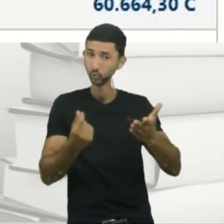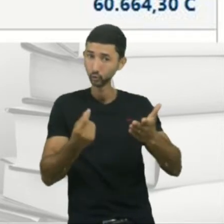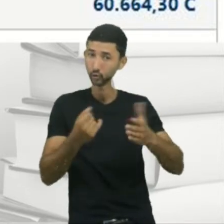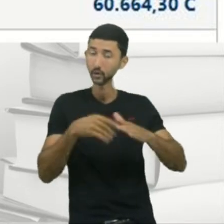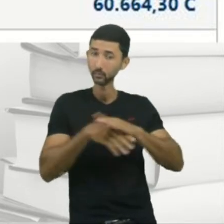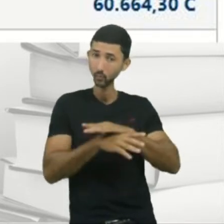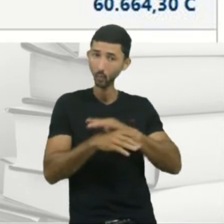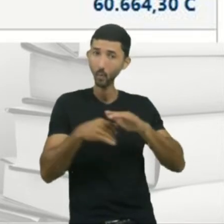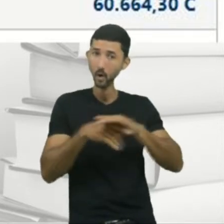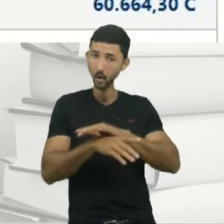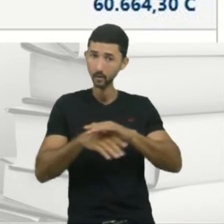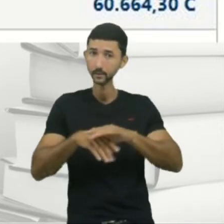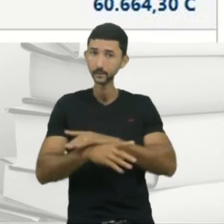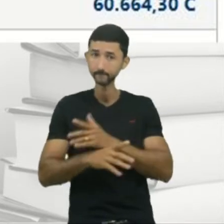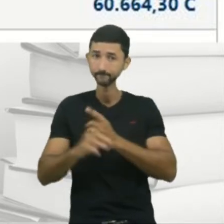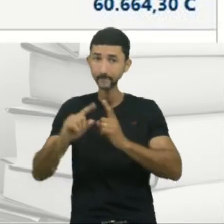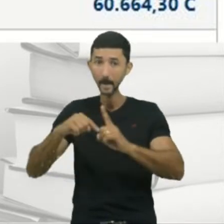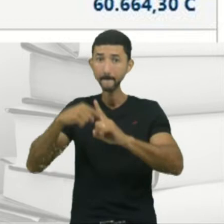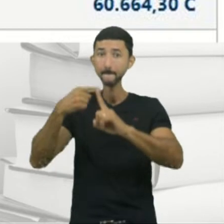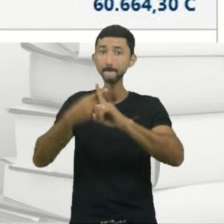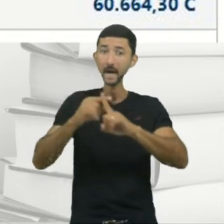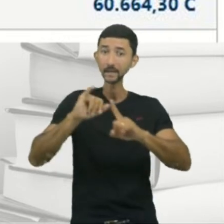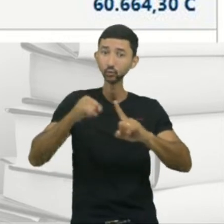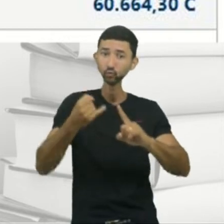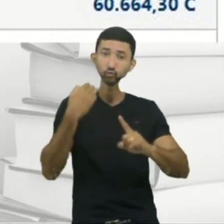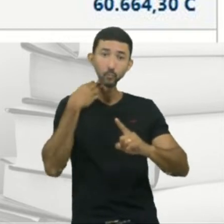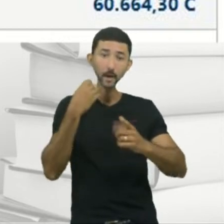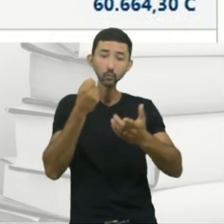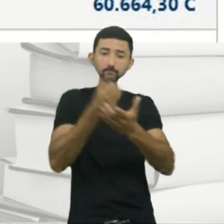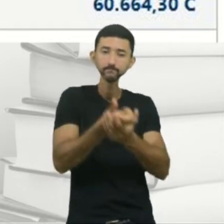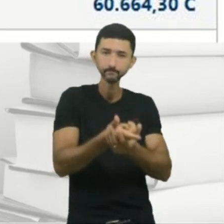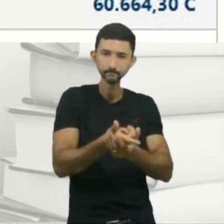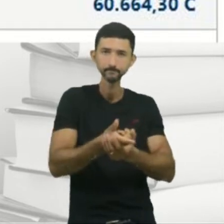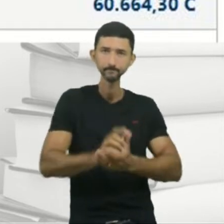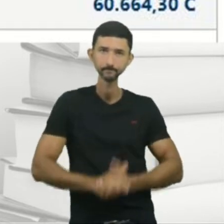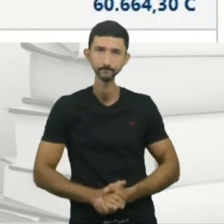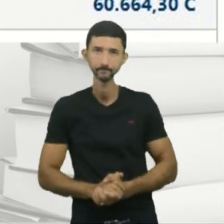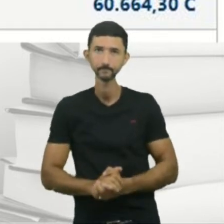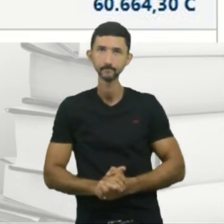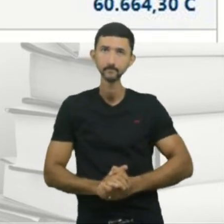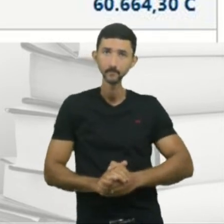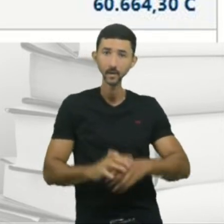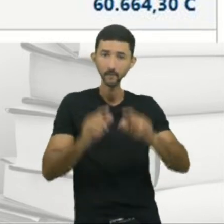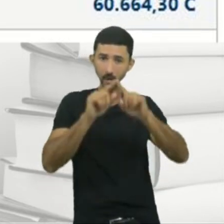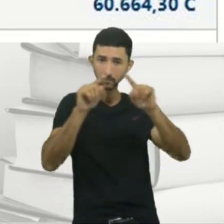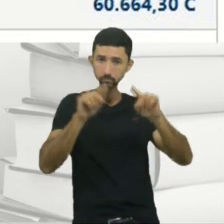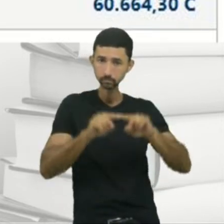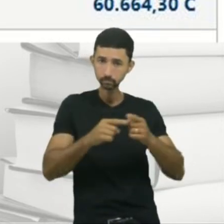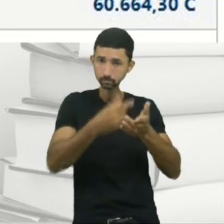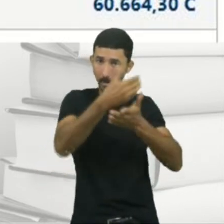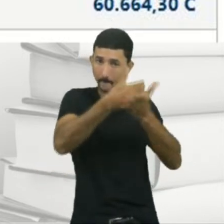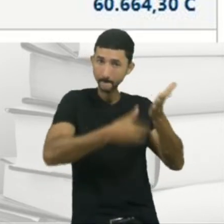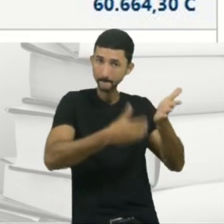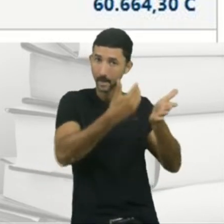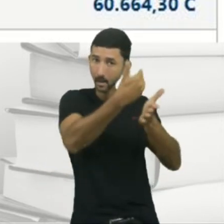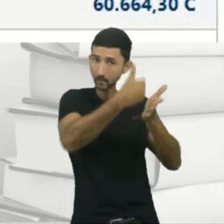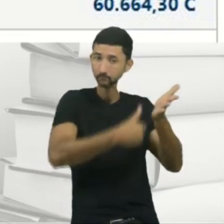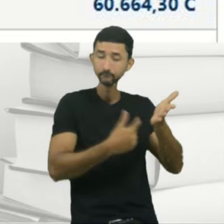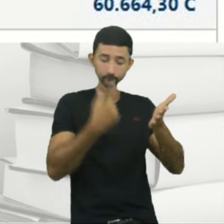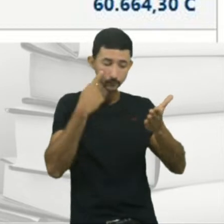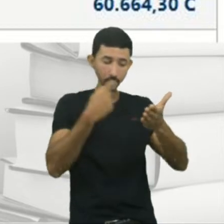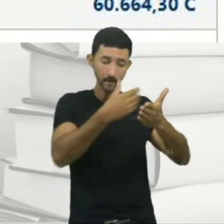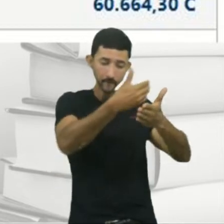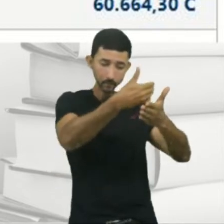você deposita mais o valor acrescido com os juros. E fica identificado no extrato bancário. Você